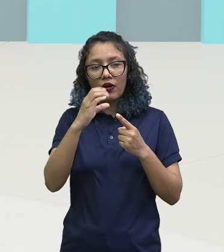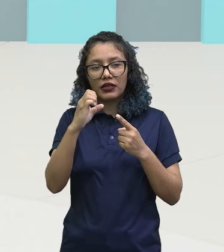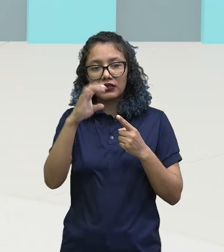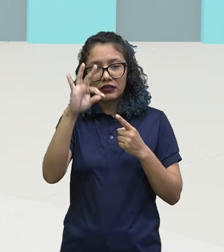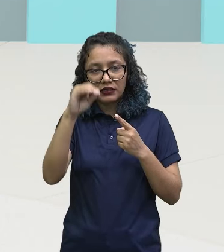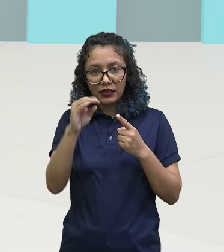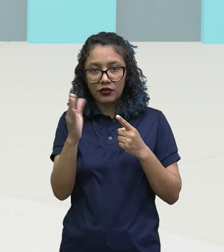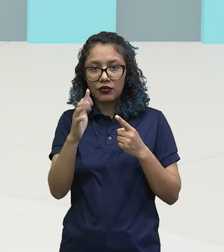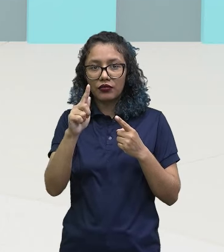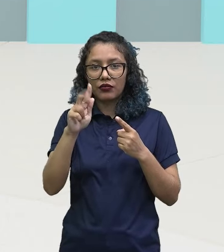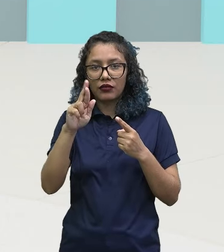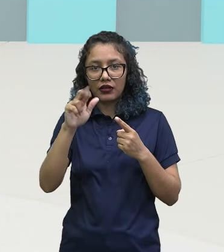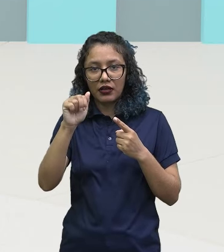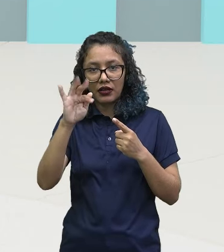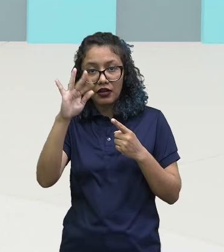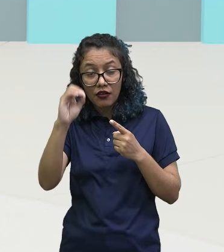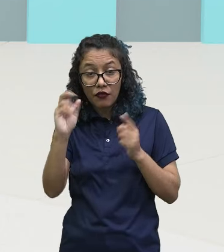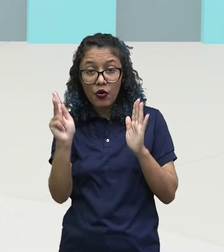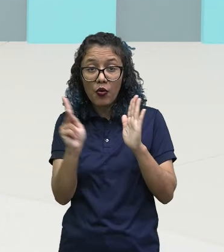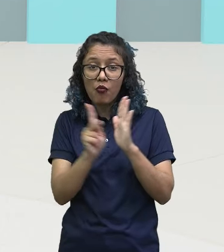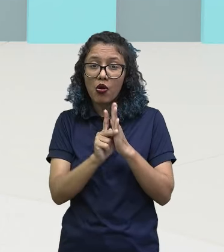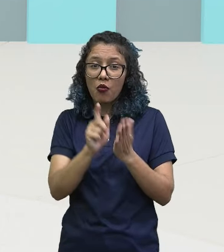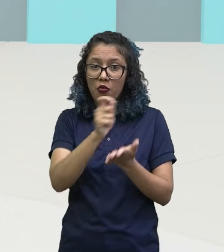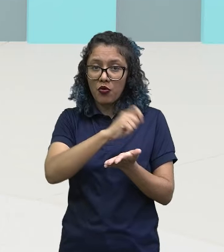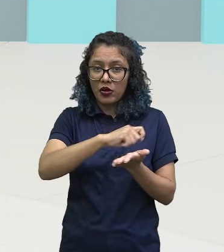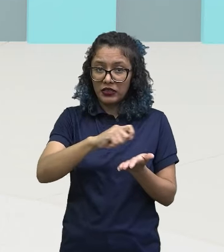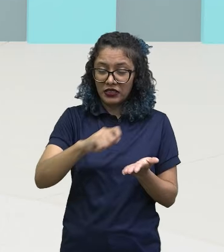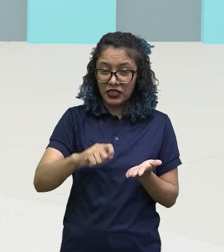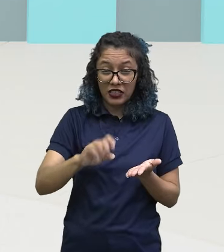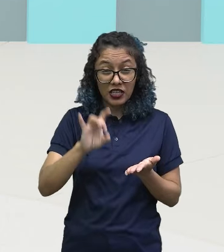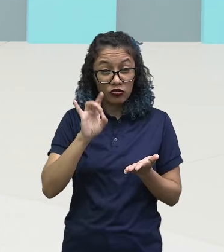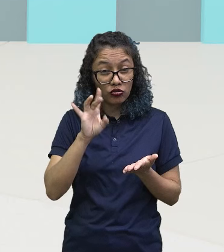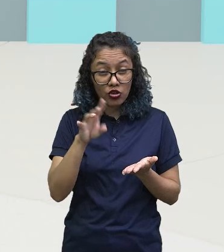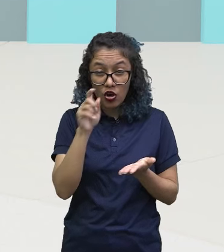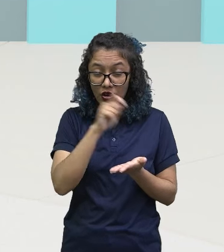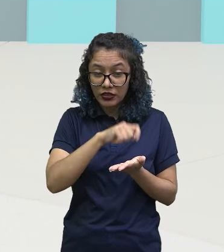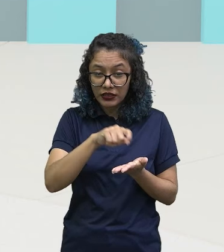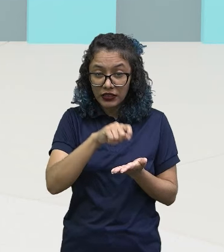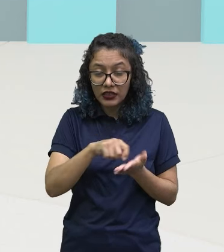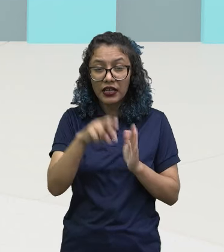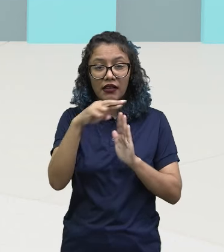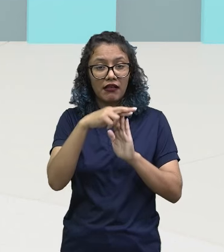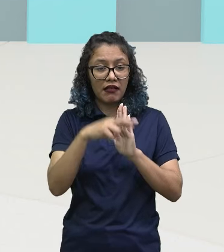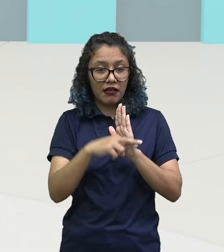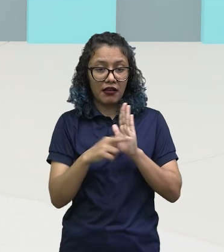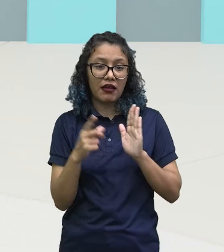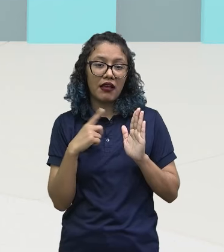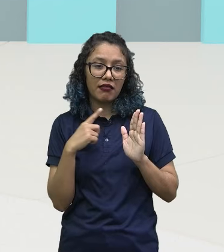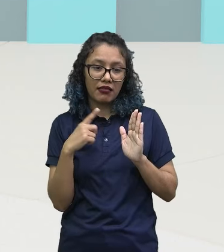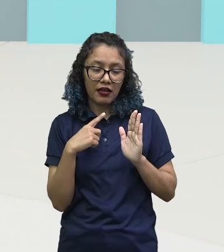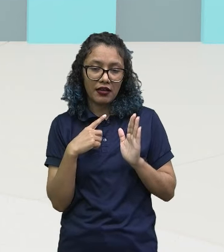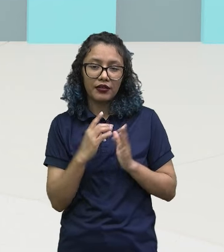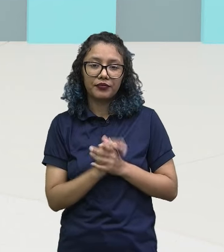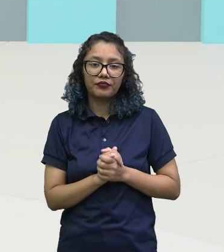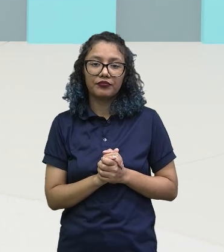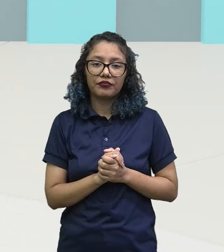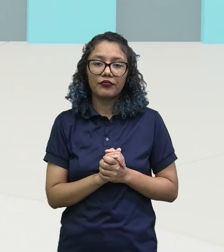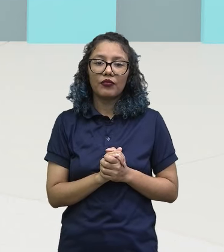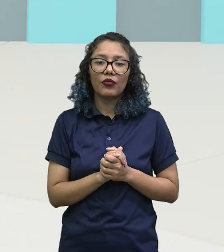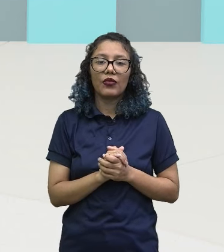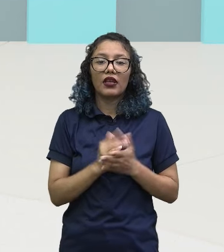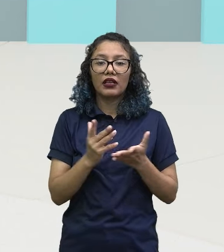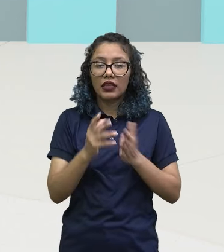na escrita, só pertence à escrita. E tem regras para ser utilizado. Então, eu só vou colocar o